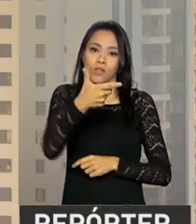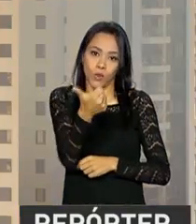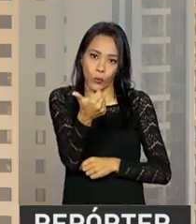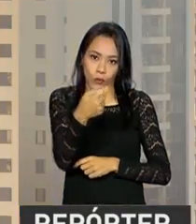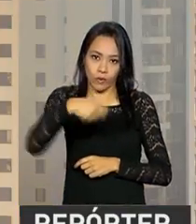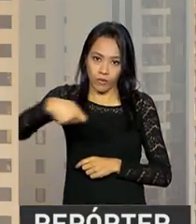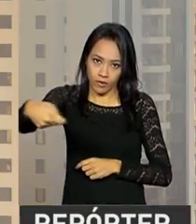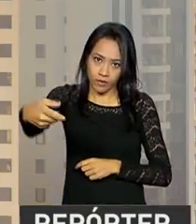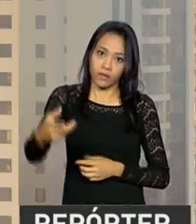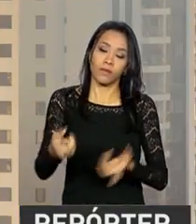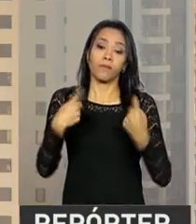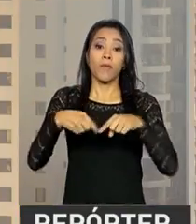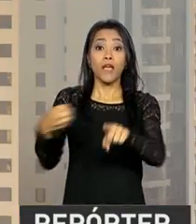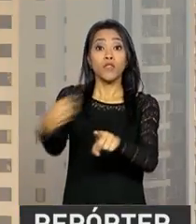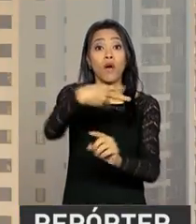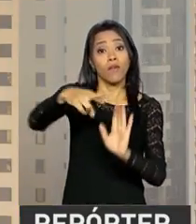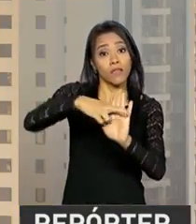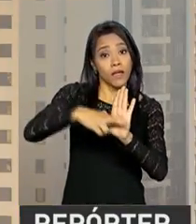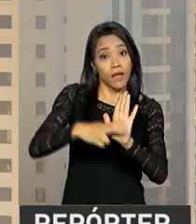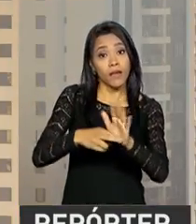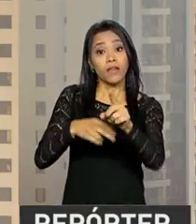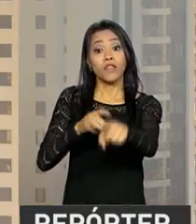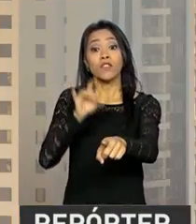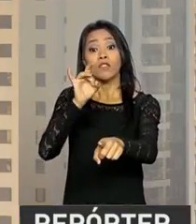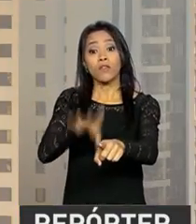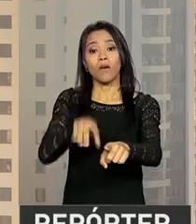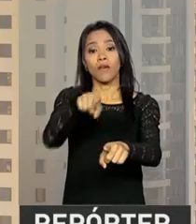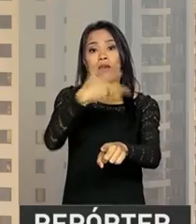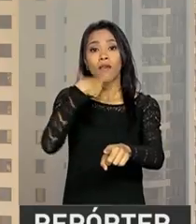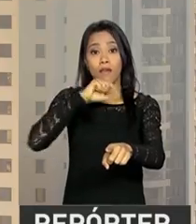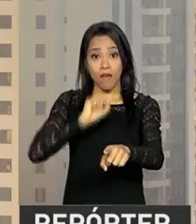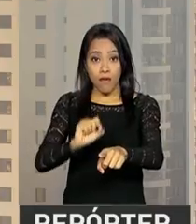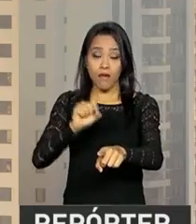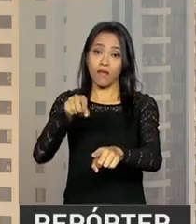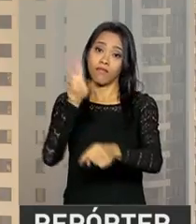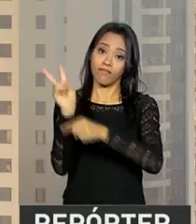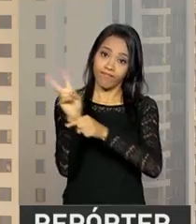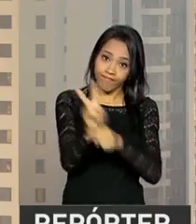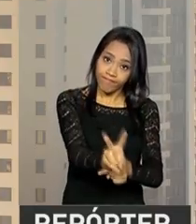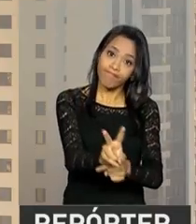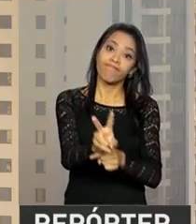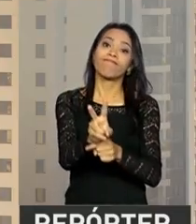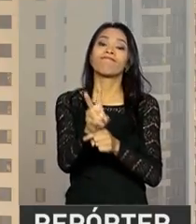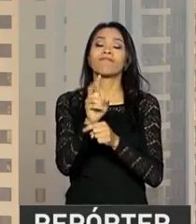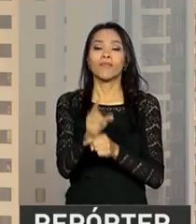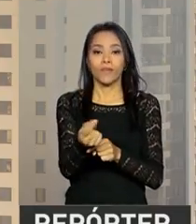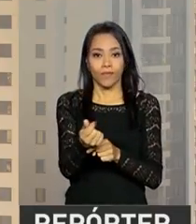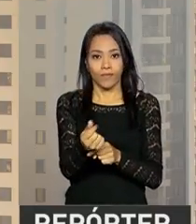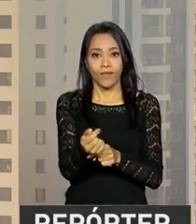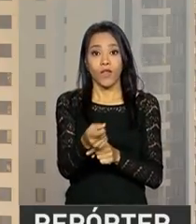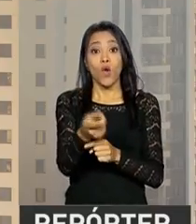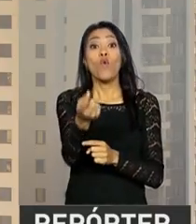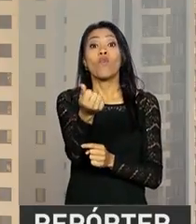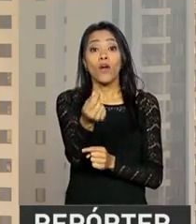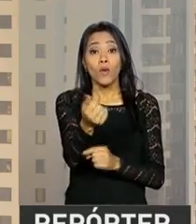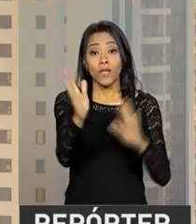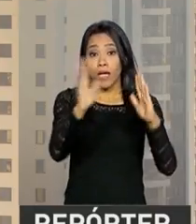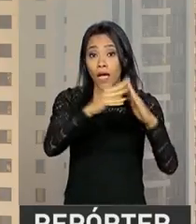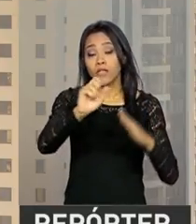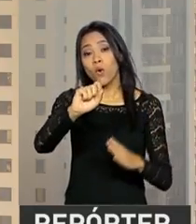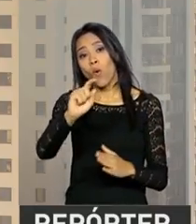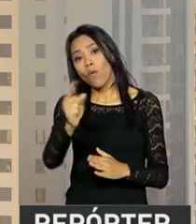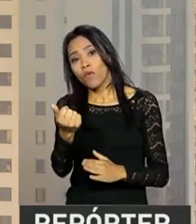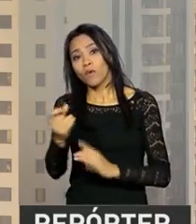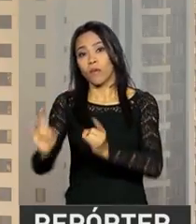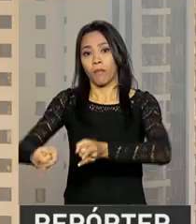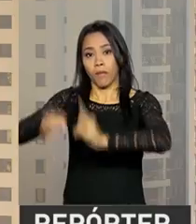novas regras valem para quem financiou a unidade por meio do sistema financeiro de habitação o valor da casa ou apartamento